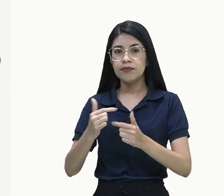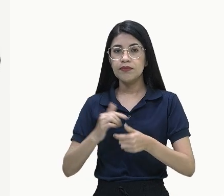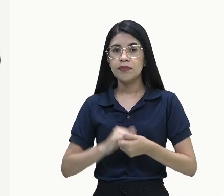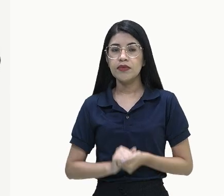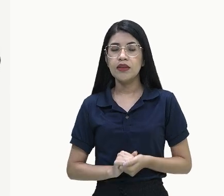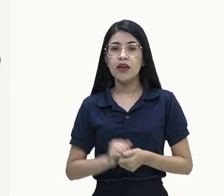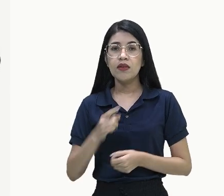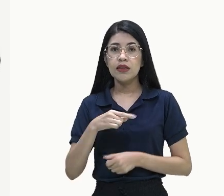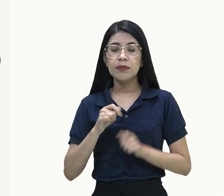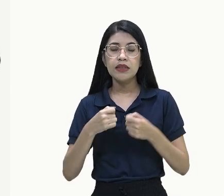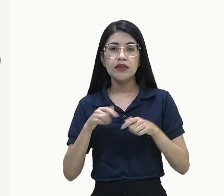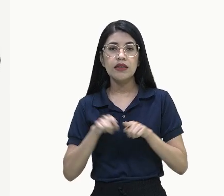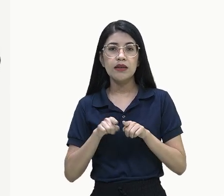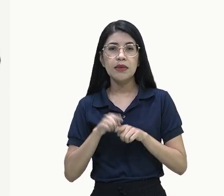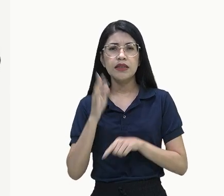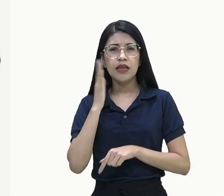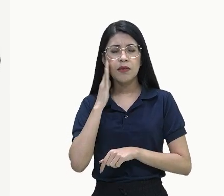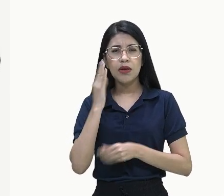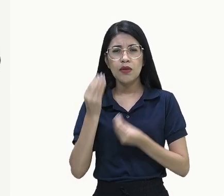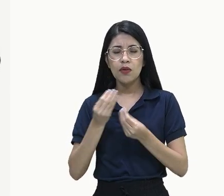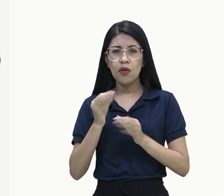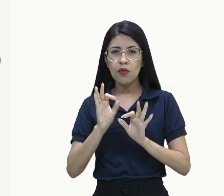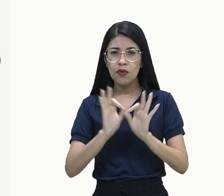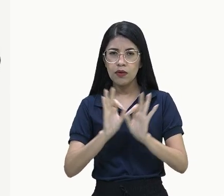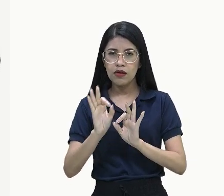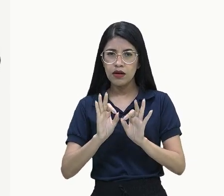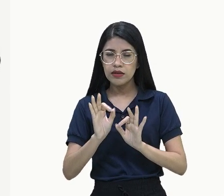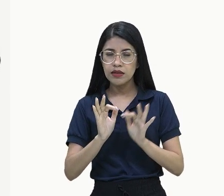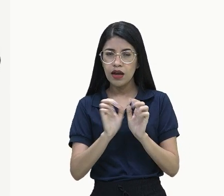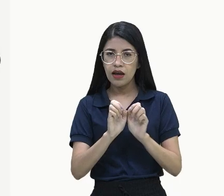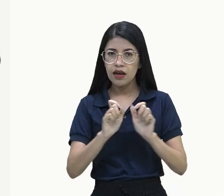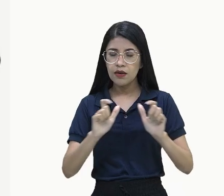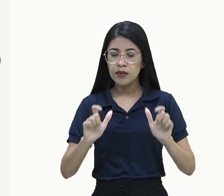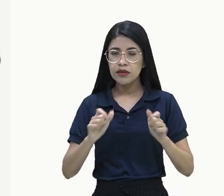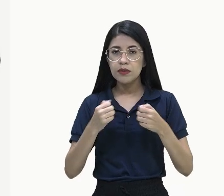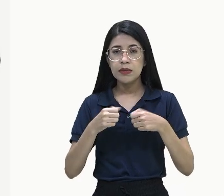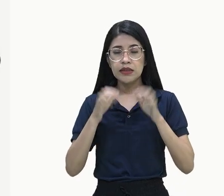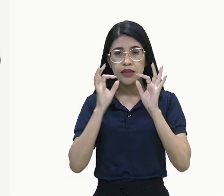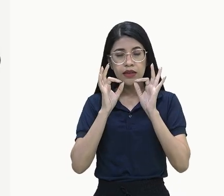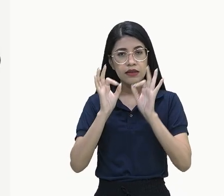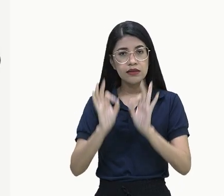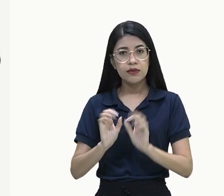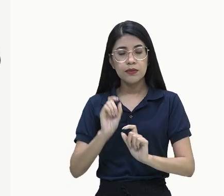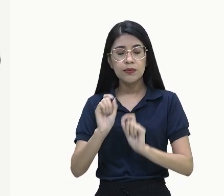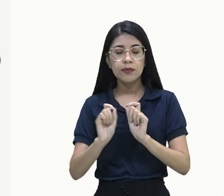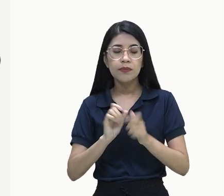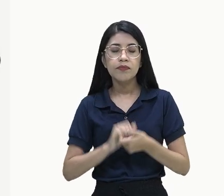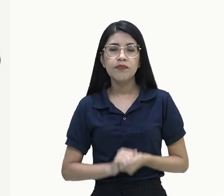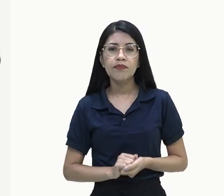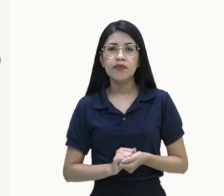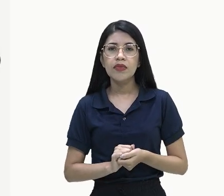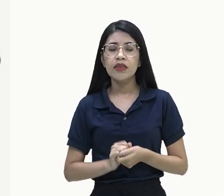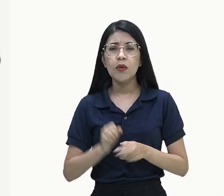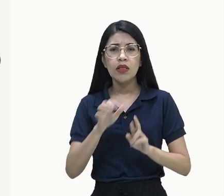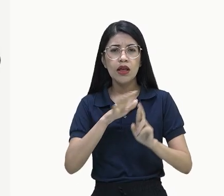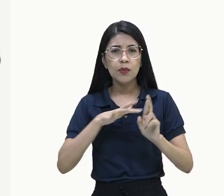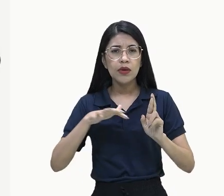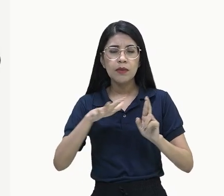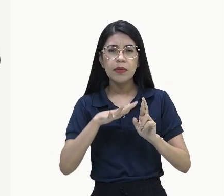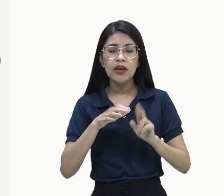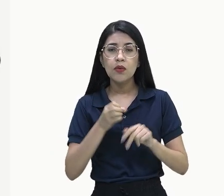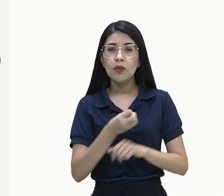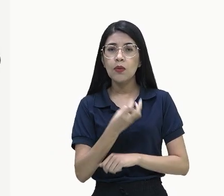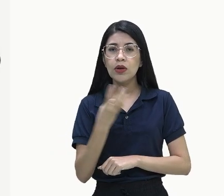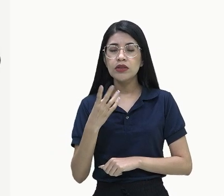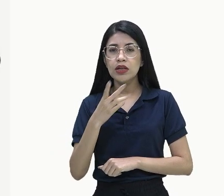interpretar o problema e montar a equação, então fique atento que ele falou para a gente o seguinte: imagine uma comunidade ribeirinha, 40 famílias vivem